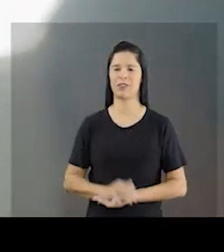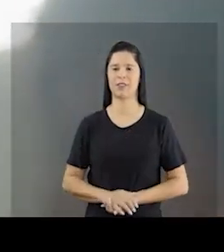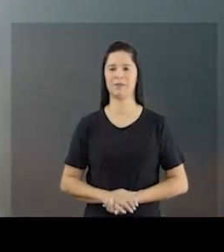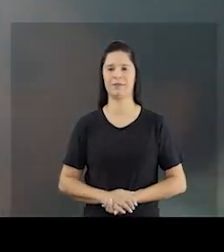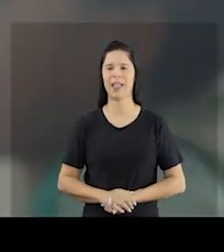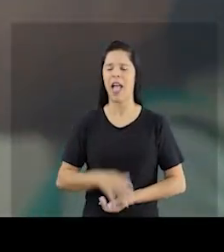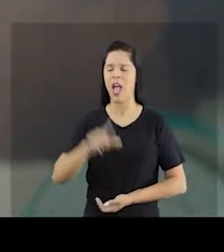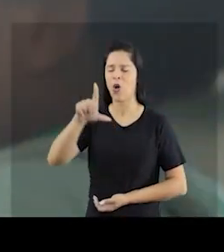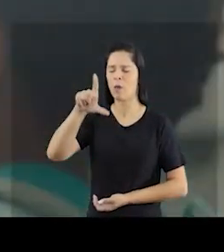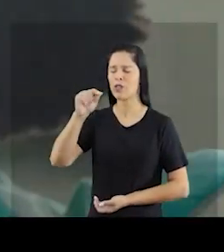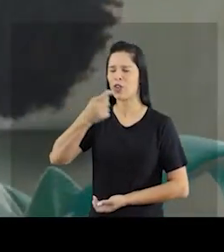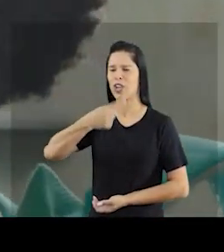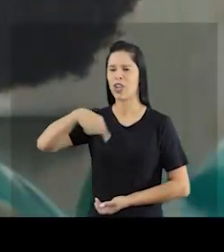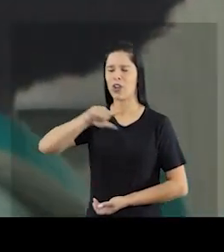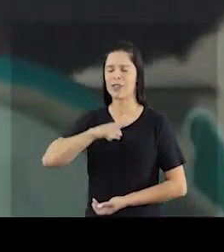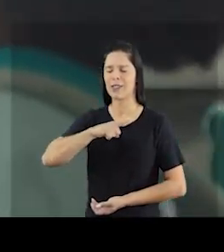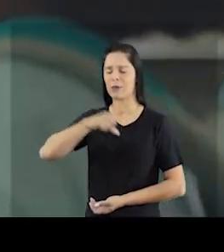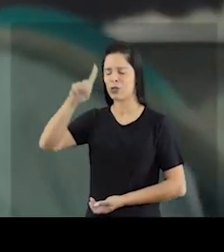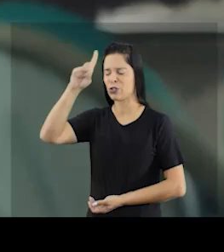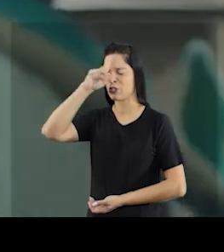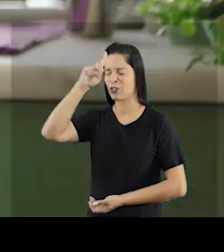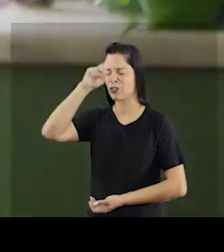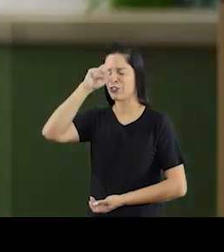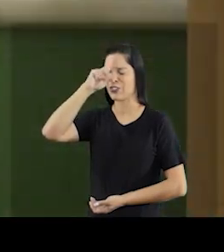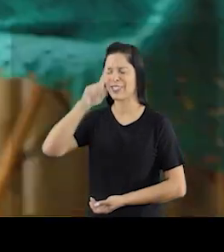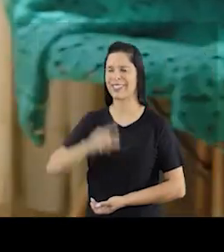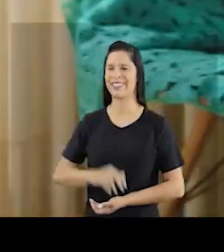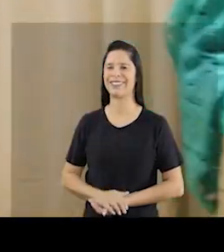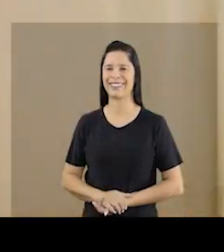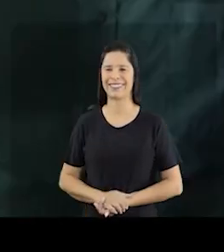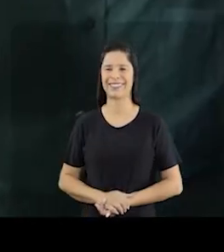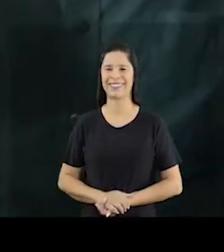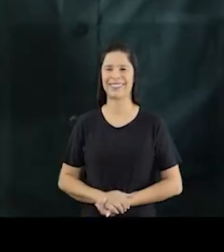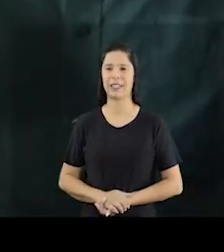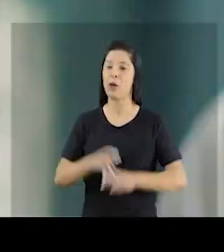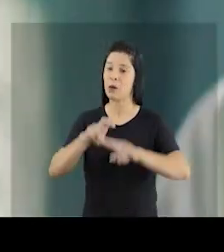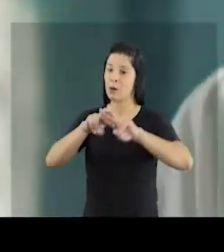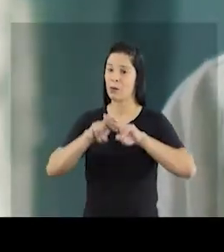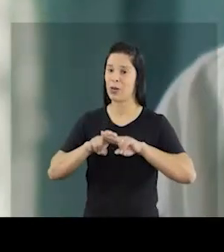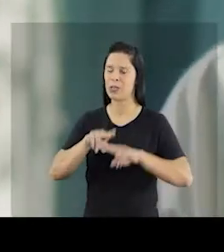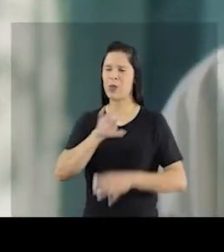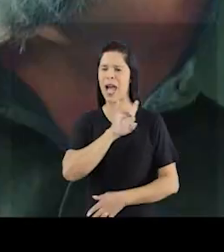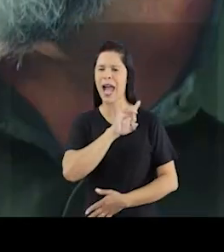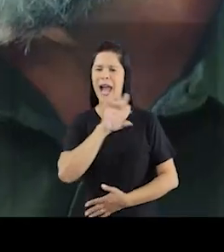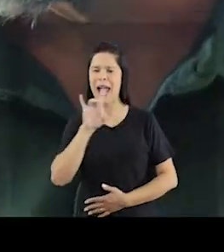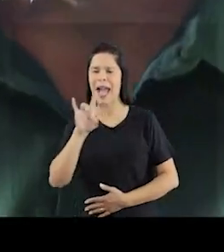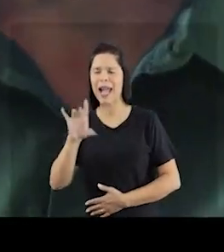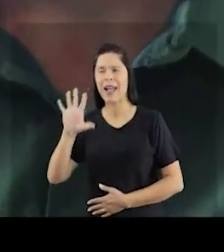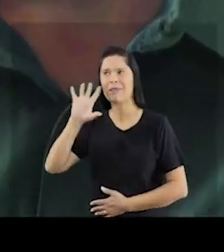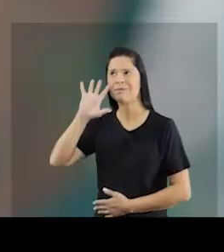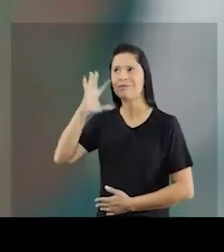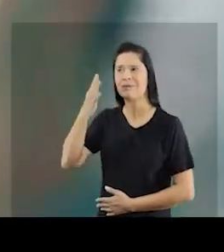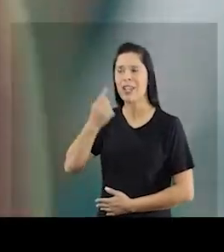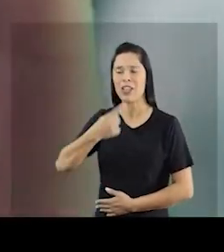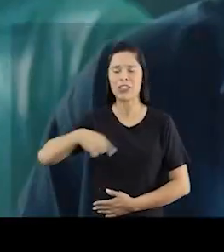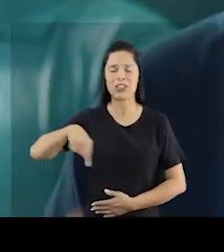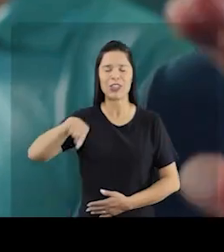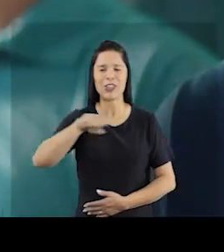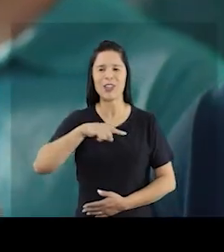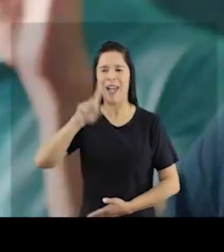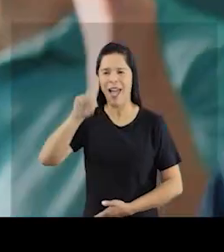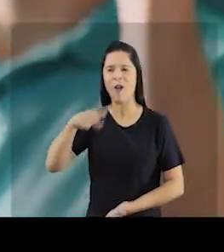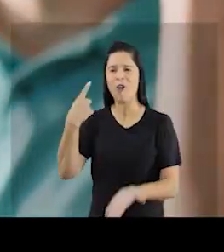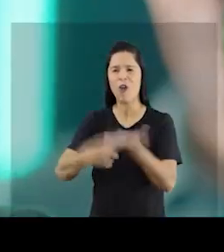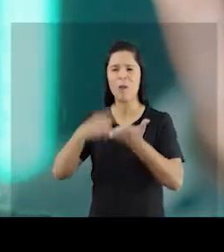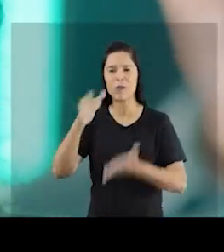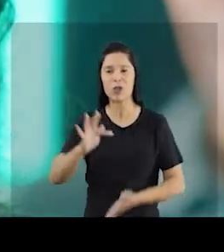É uma escolha que fazemos diariamente. Por isso, cada decisão nossa hoje é também um compromisso com